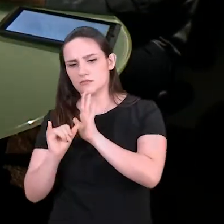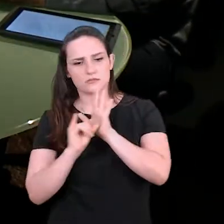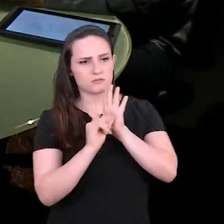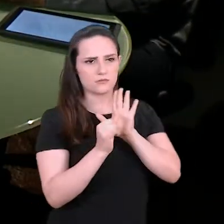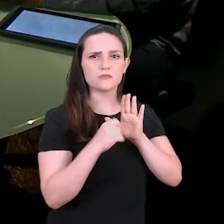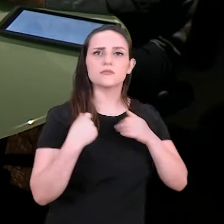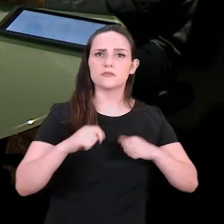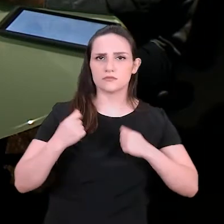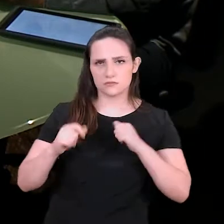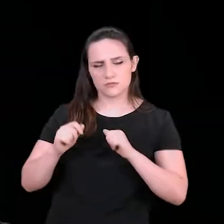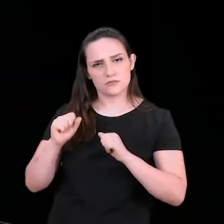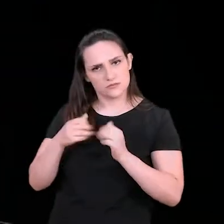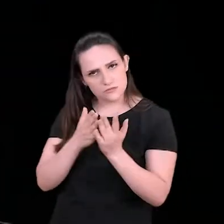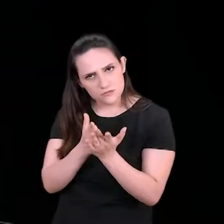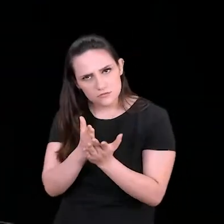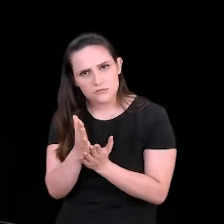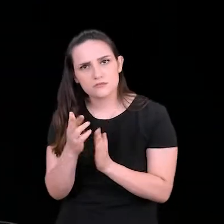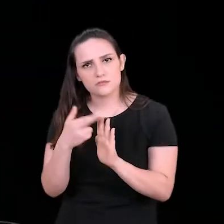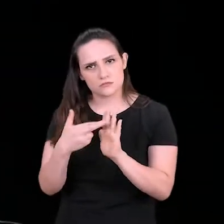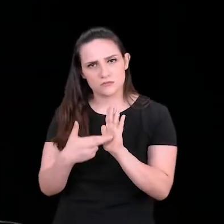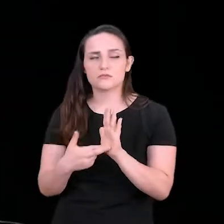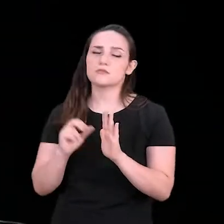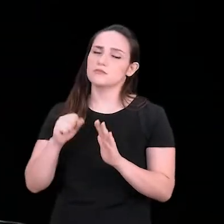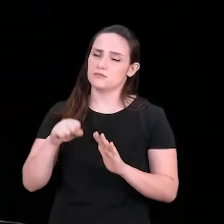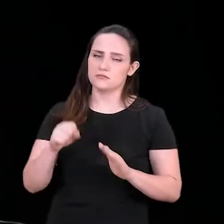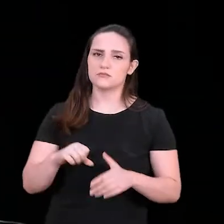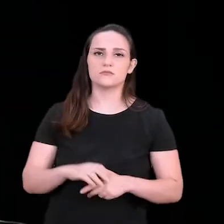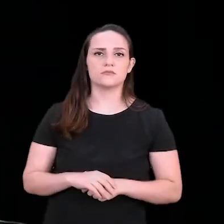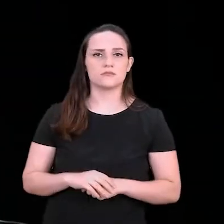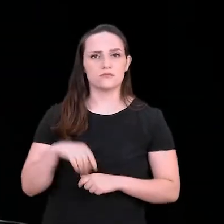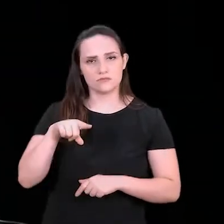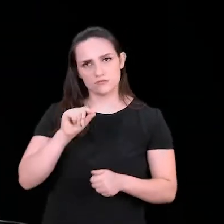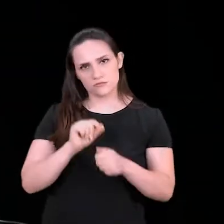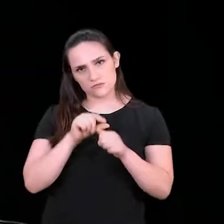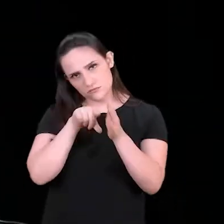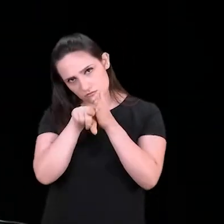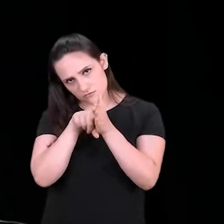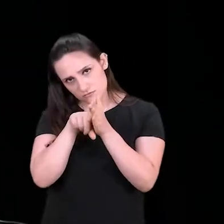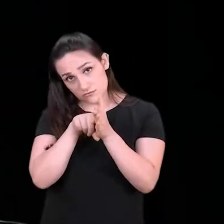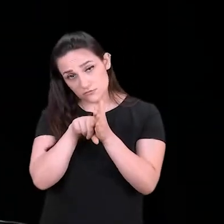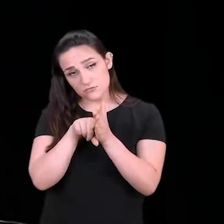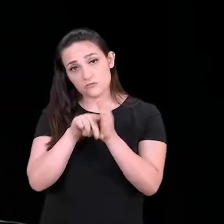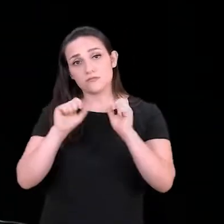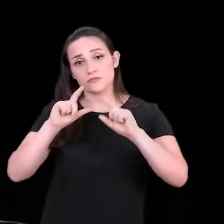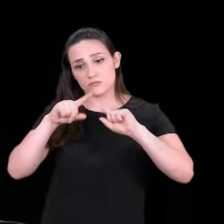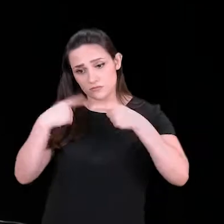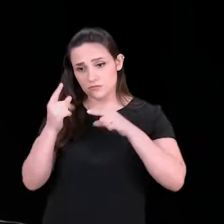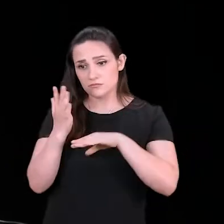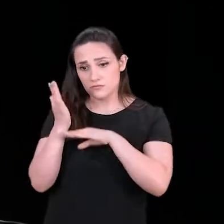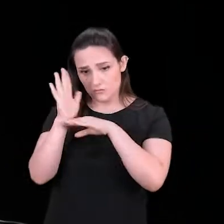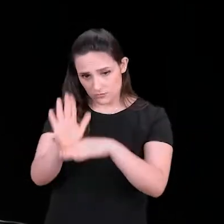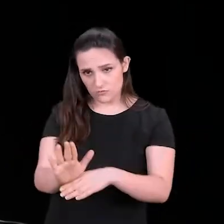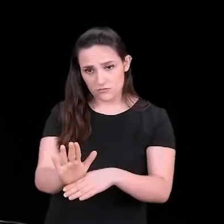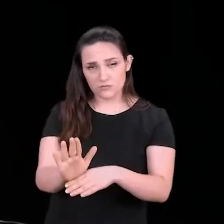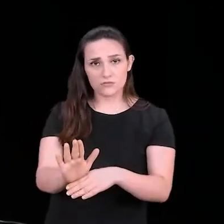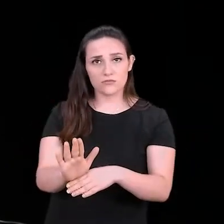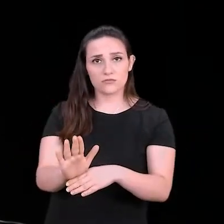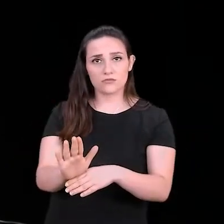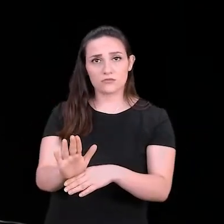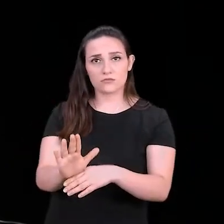edital para edital, a essência é essa, então? Normalmente vai por aí, né? Você desenvolve a sua pesquisa e